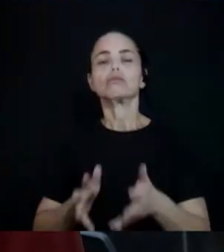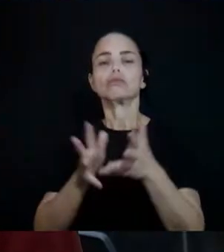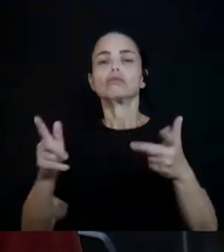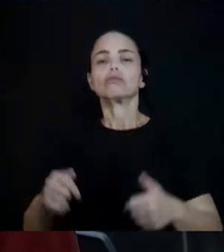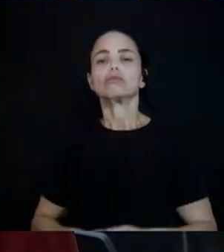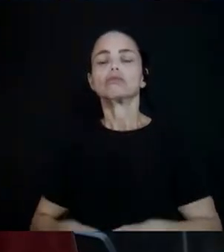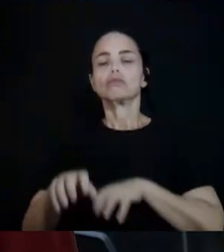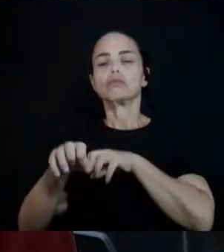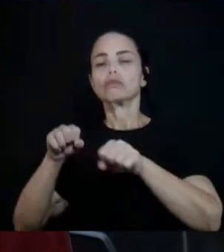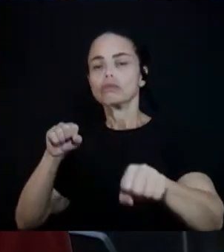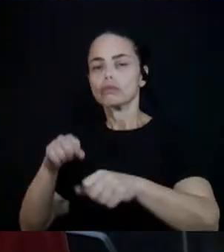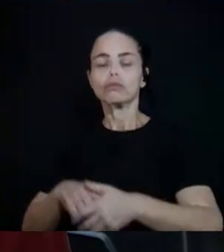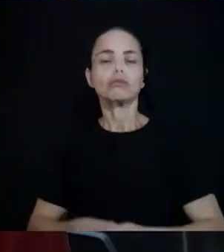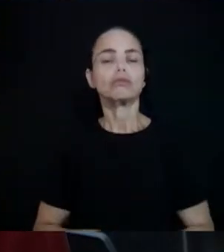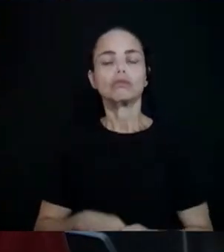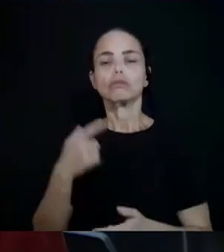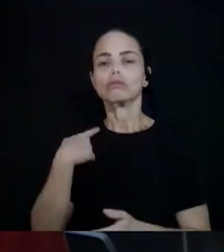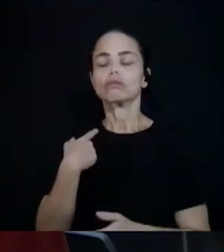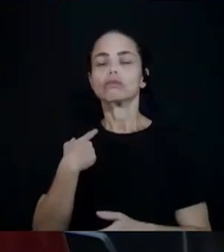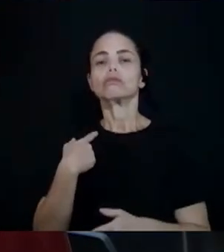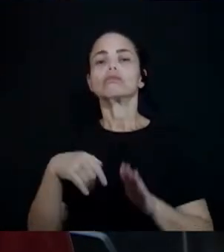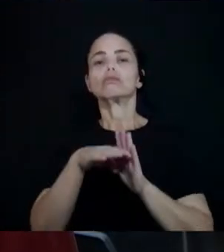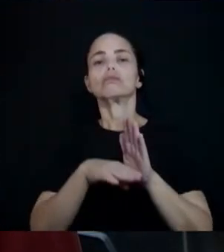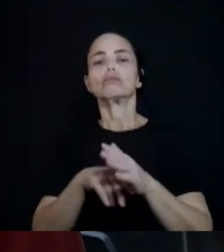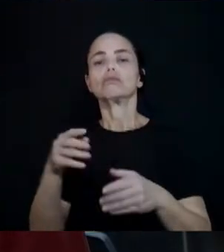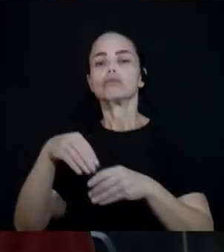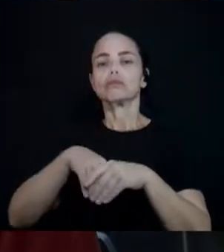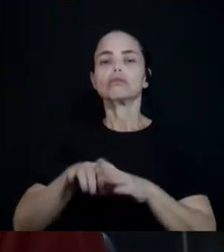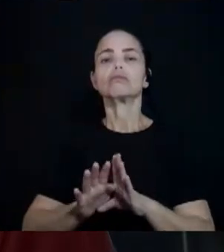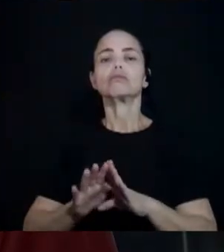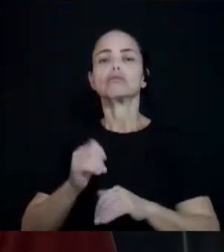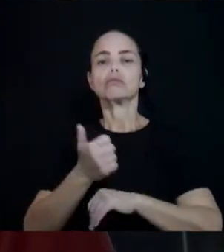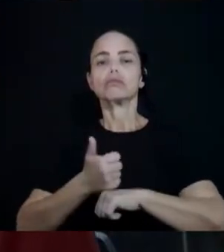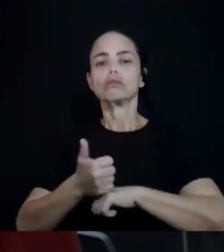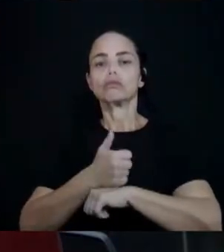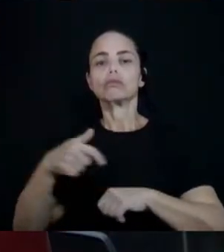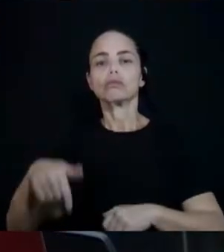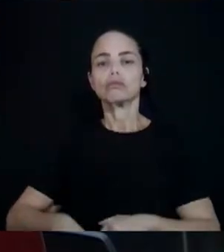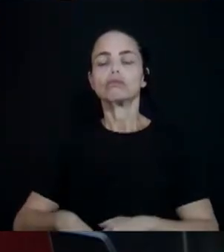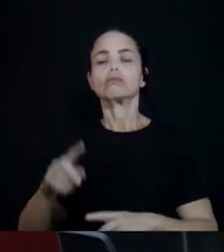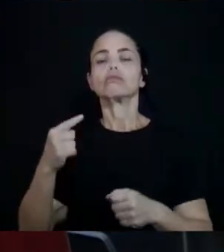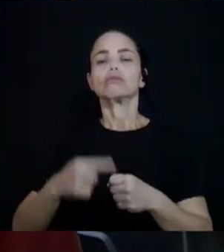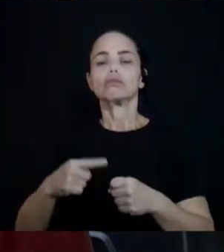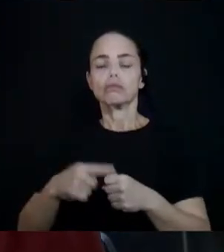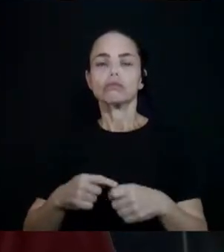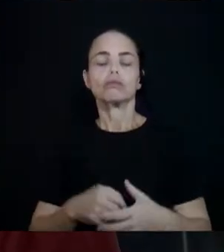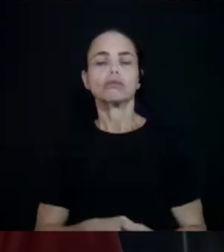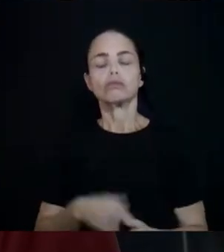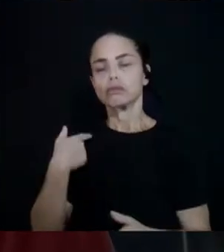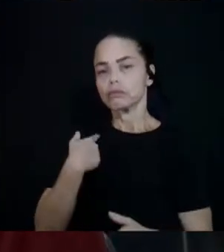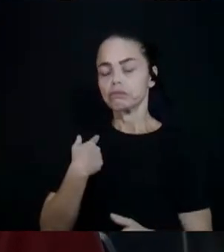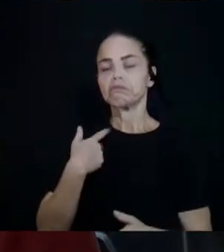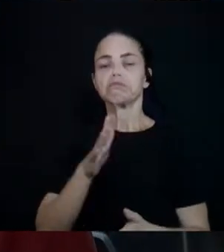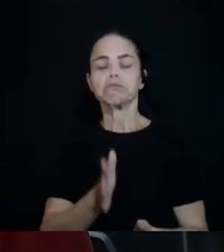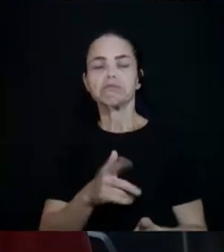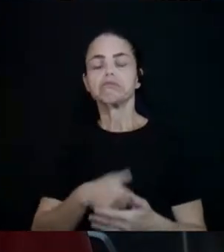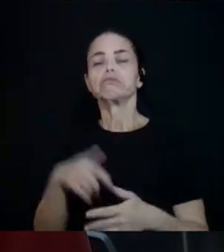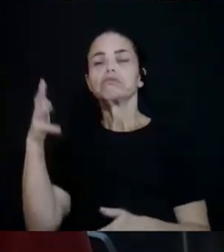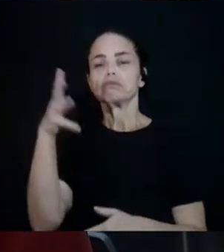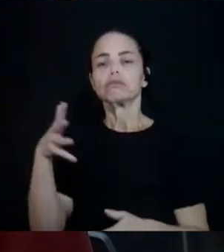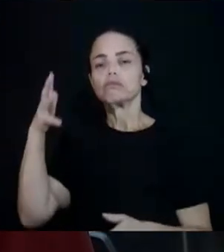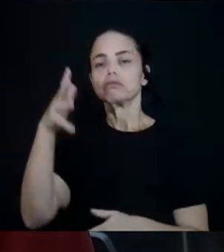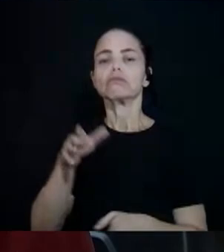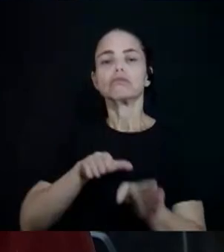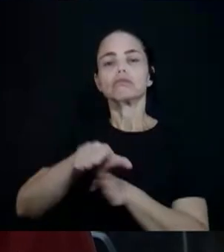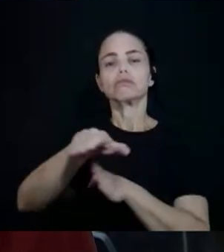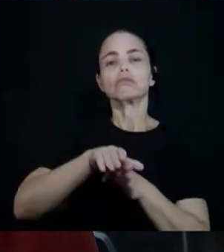formação dos programas de inserção profissional que eles desenvolvem aqui na cidade, né? A princípio a gente fazia palestras sobre orientação